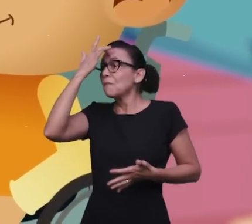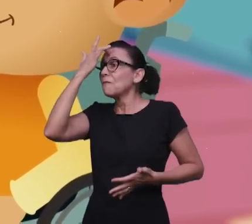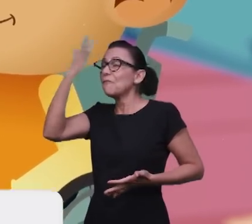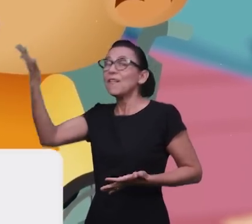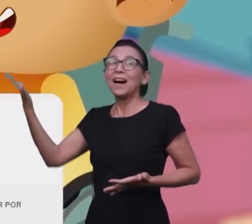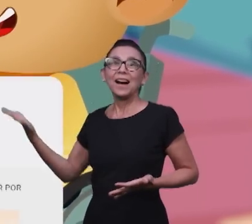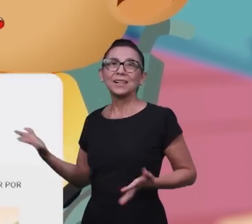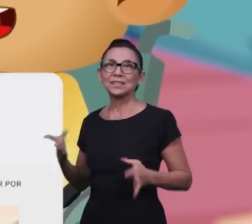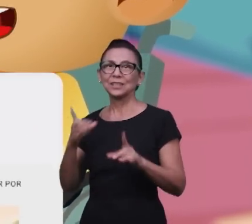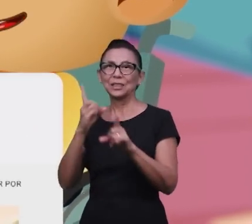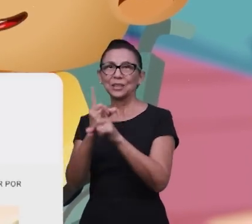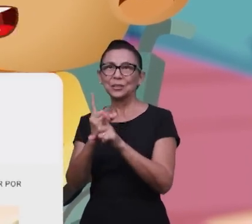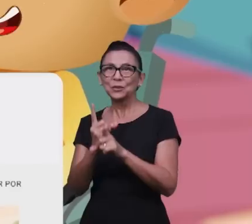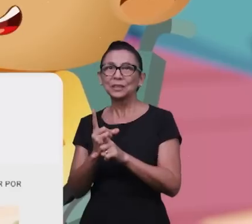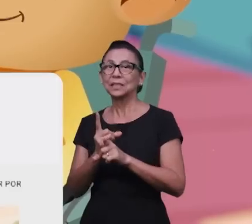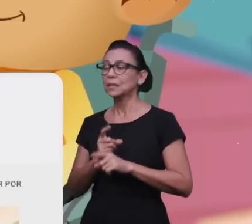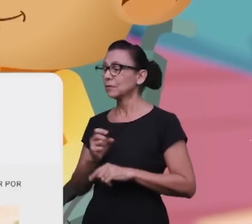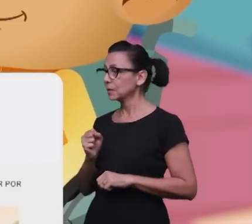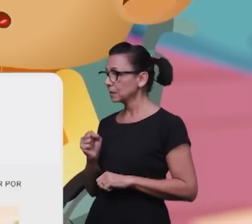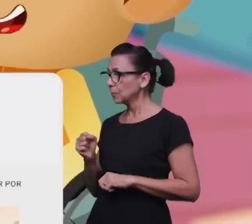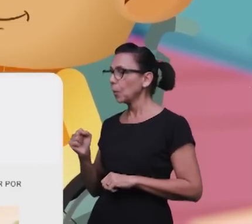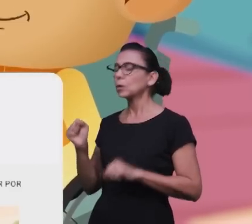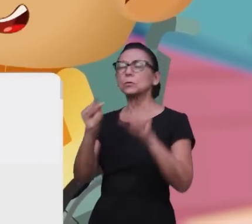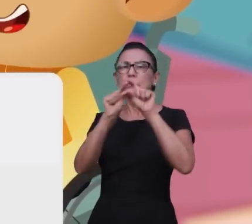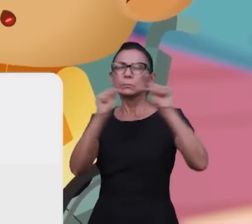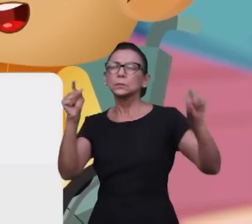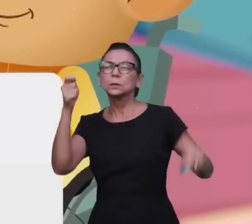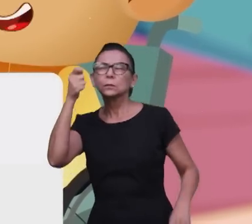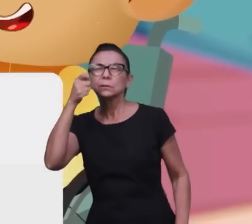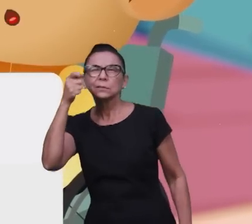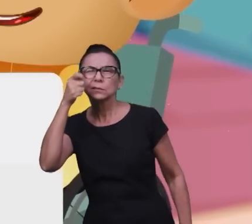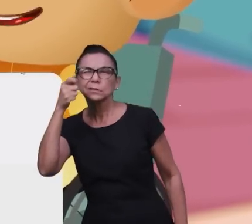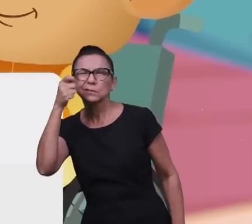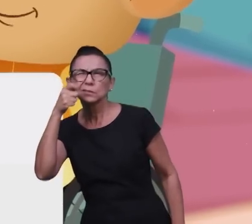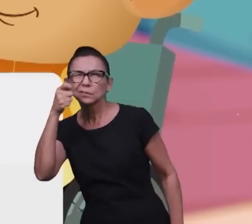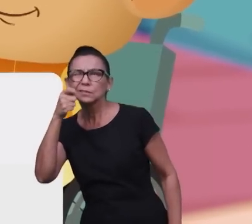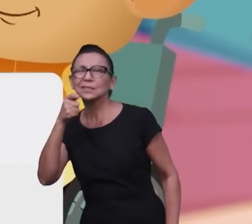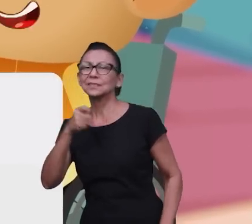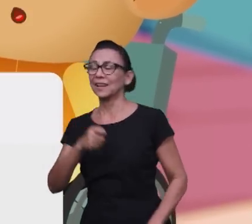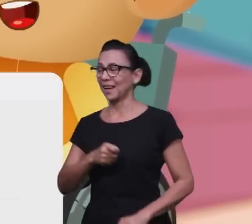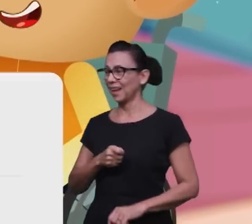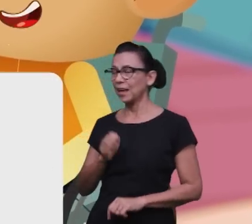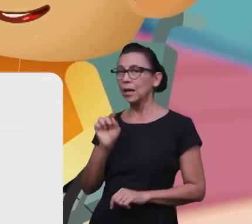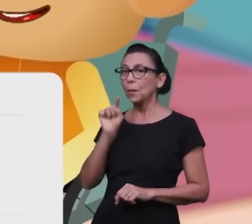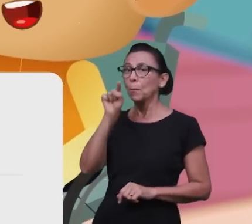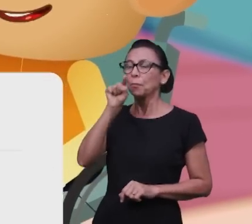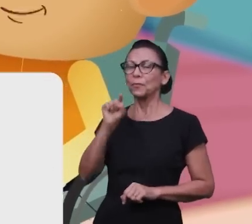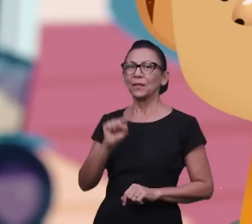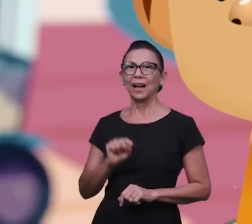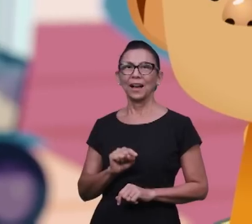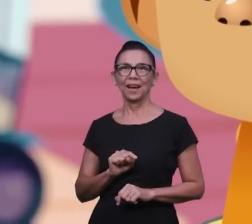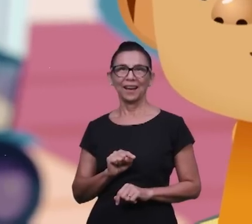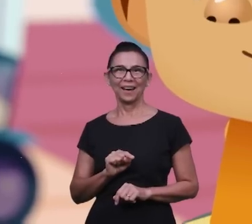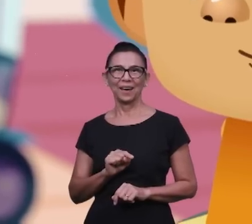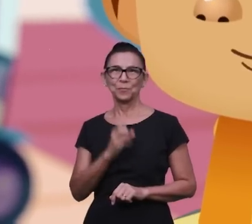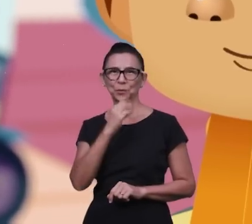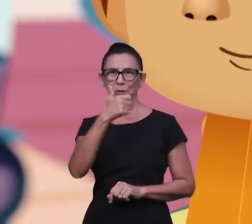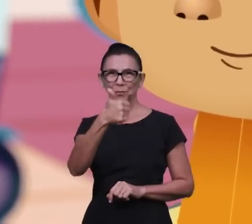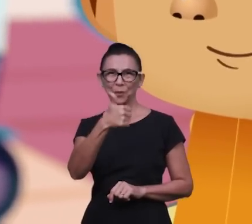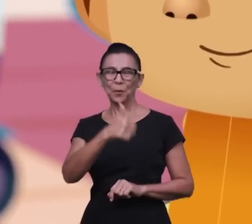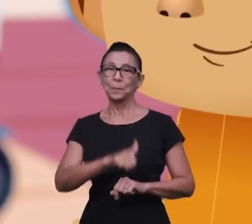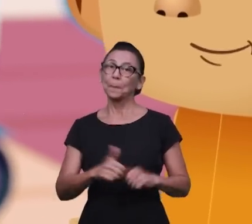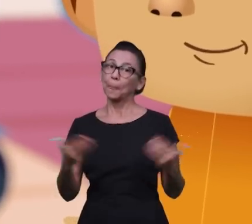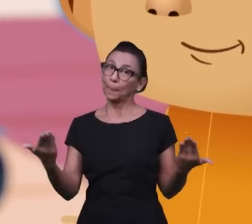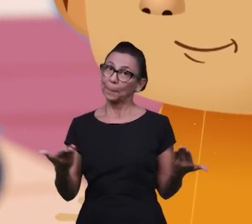encontrar. E você ainda pode usar a busca e digitar o que você quer procurar, Elo. A gente não perde nada. Irmãos,